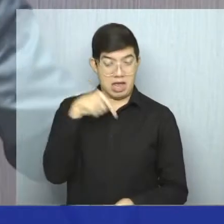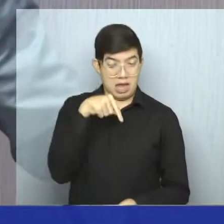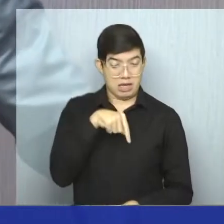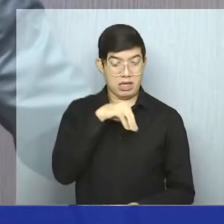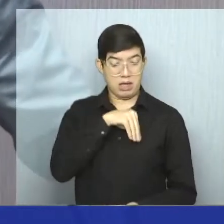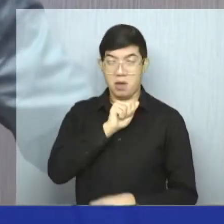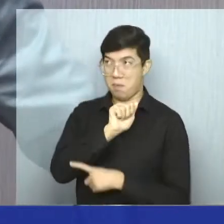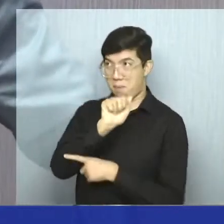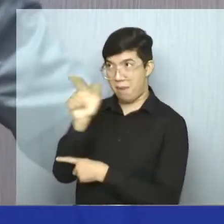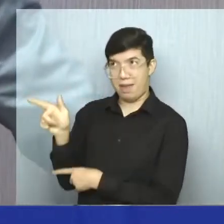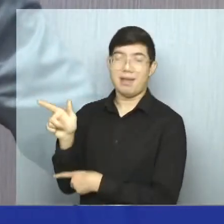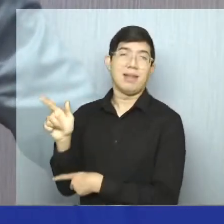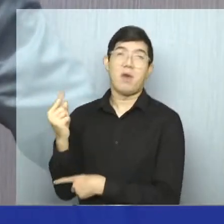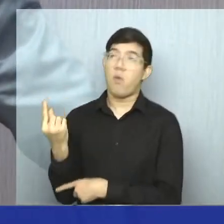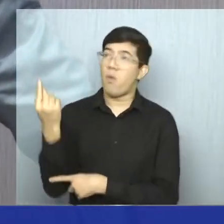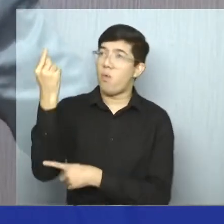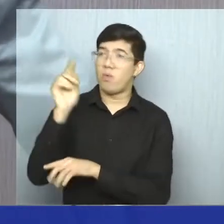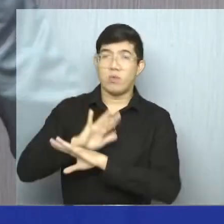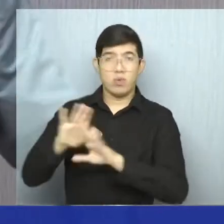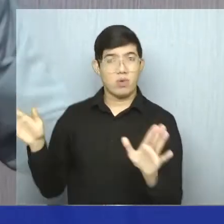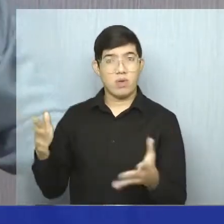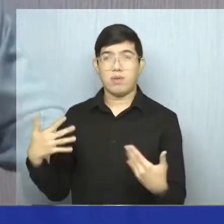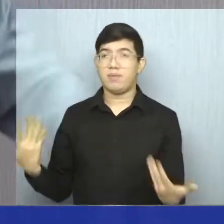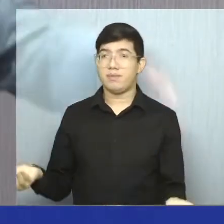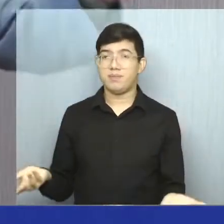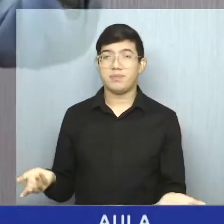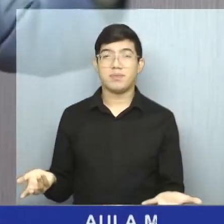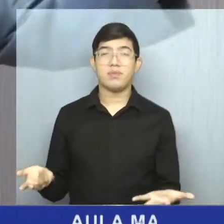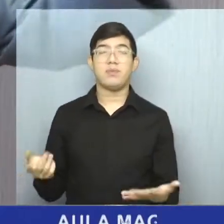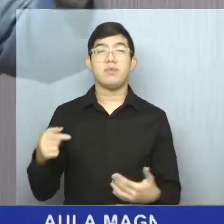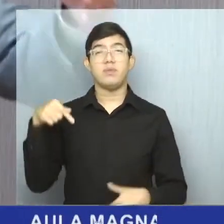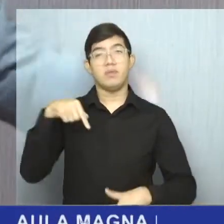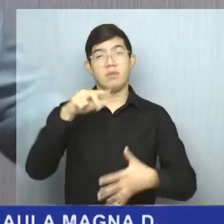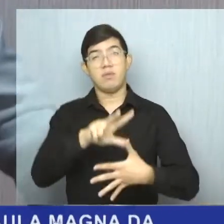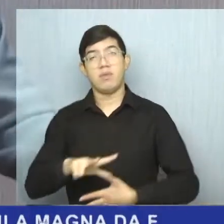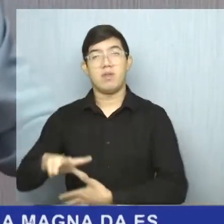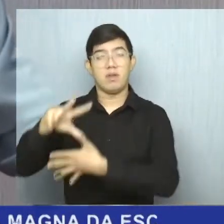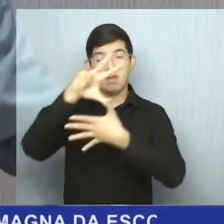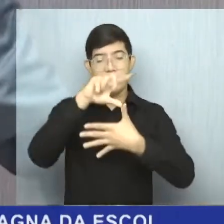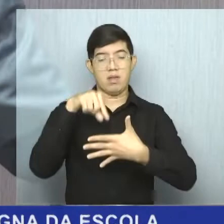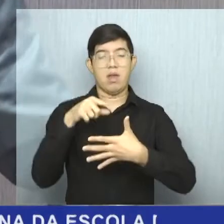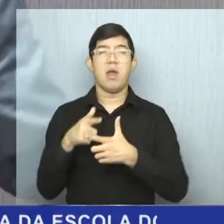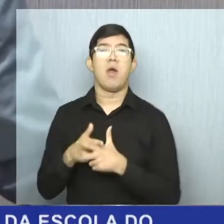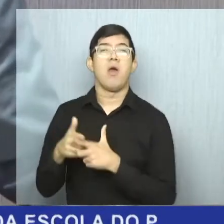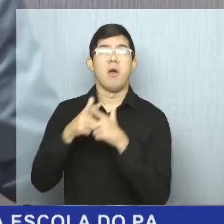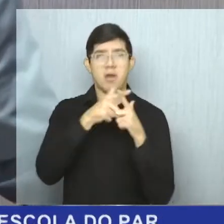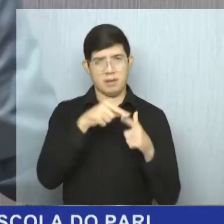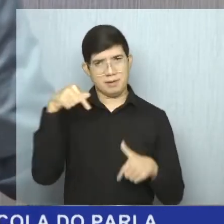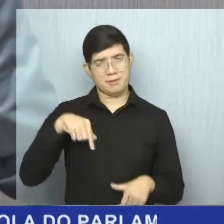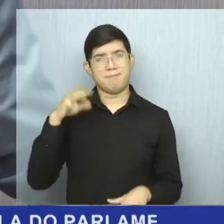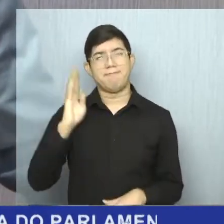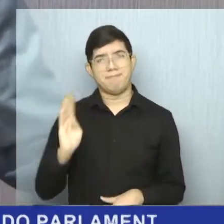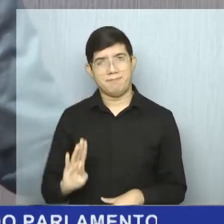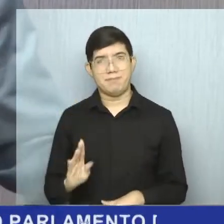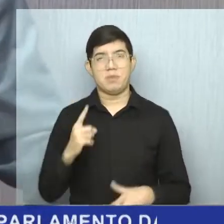rica da América Latina. No Brasil, nós estamos aí frequentando 60 mil homicídios por ano,